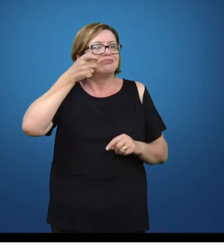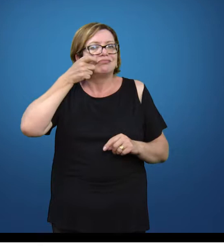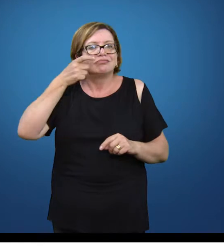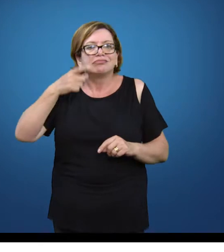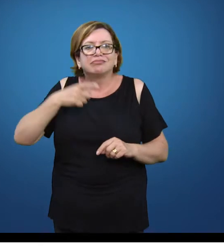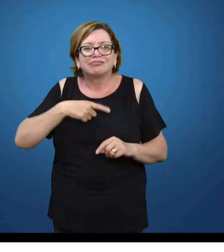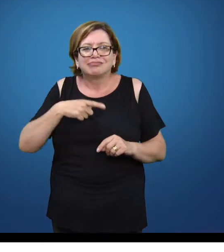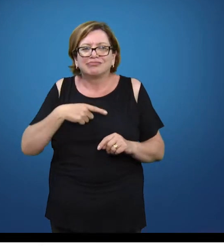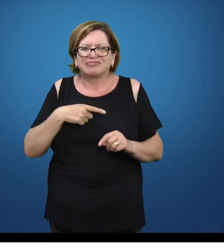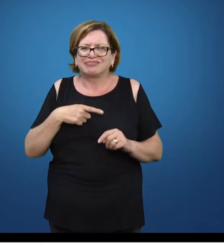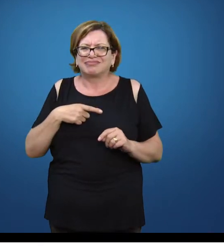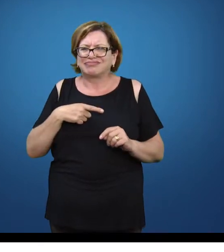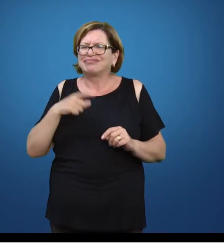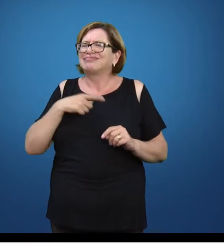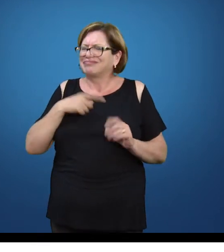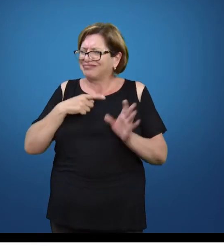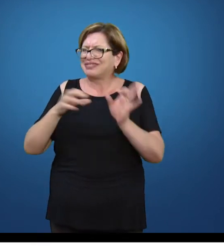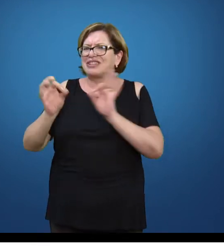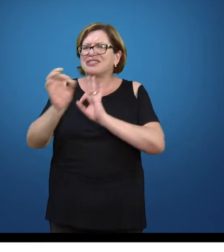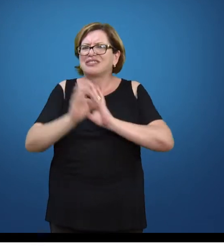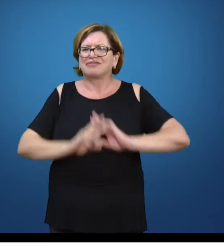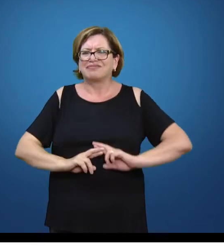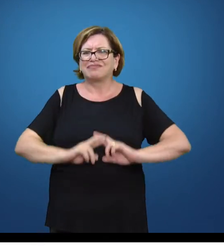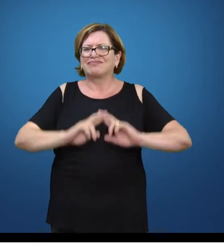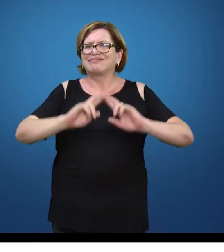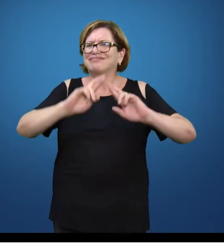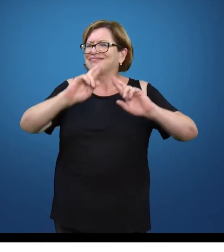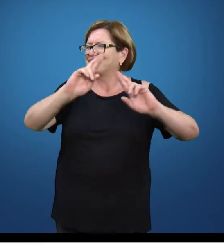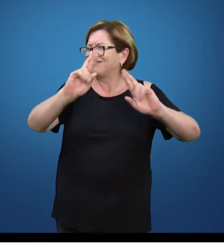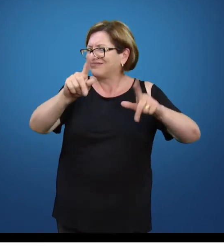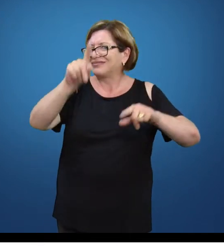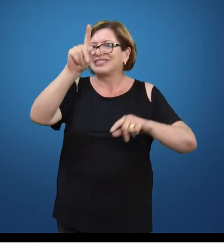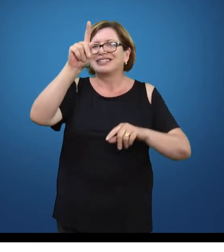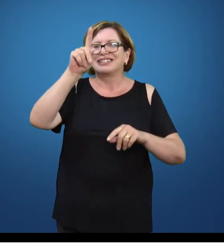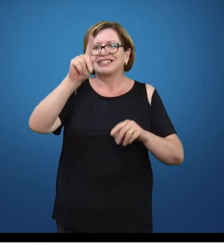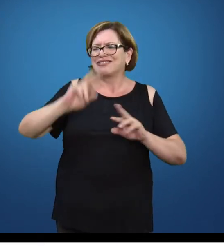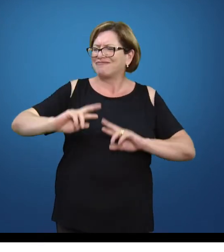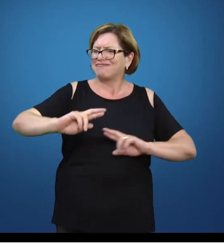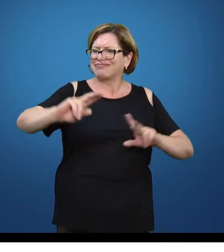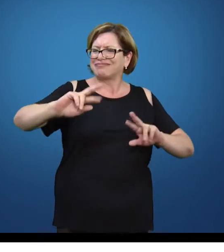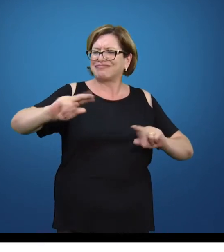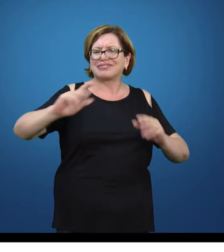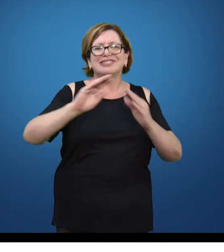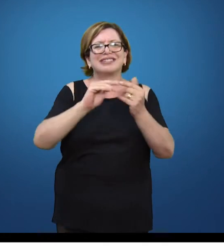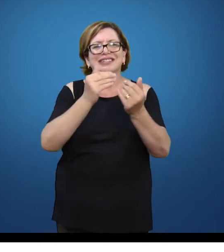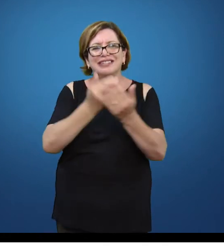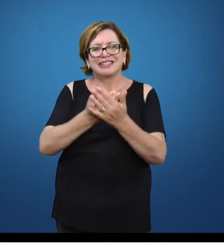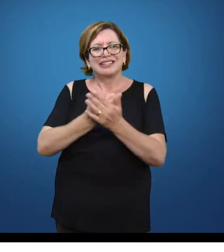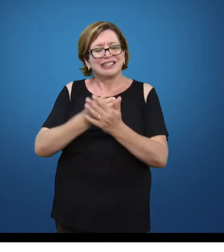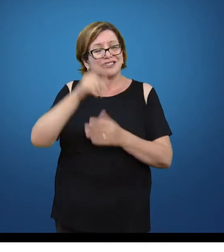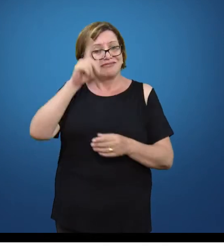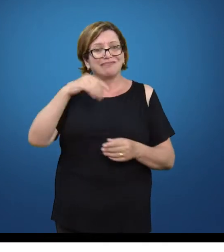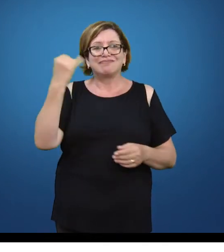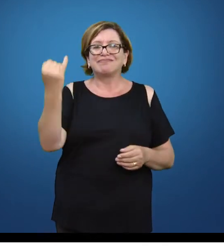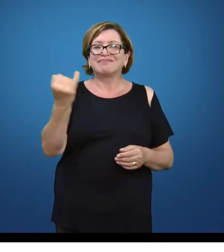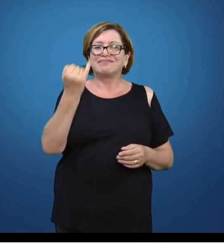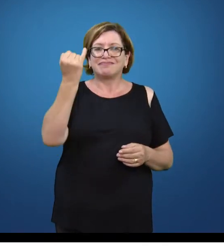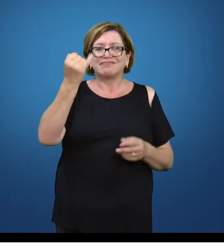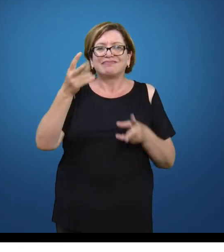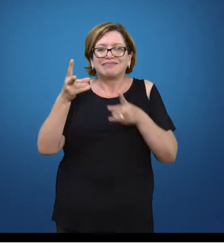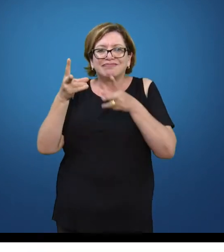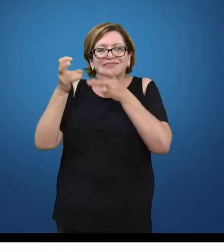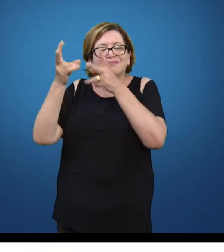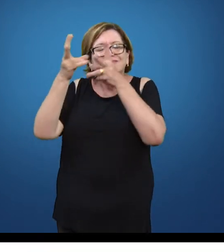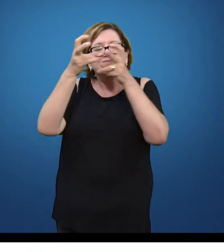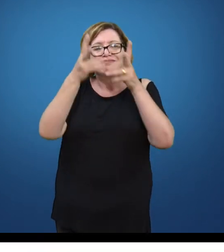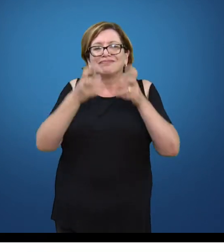um clima organizacional diferente de uma escola para outra. Então, isso também é muito importante a gente